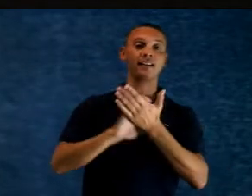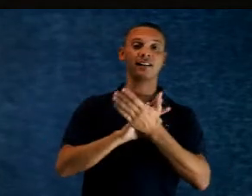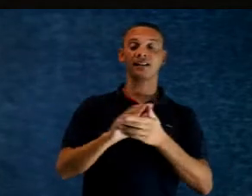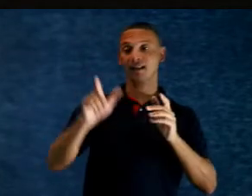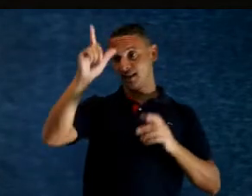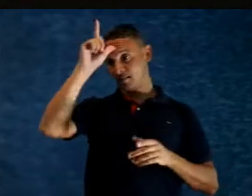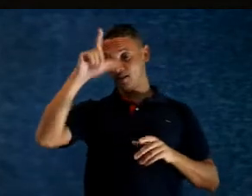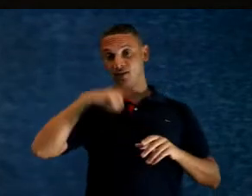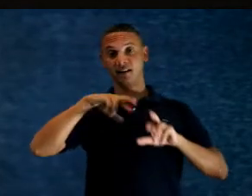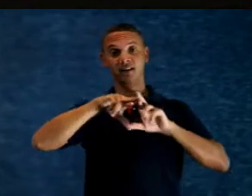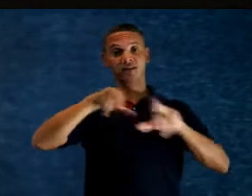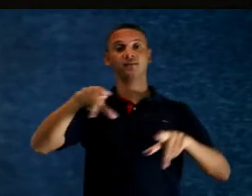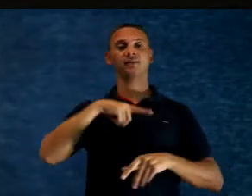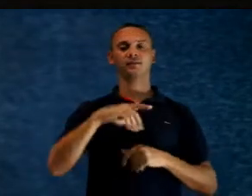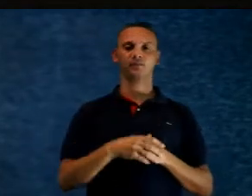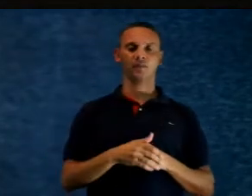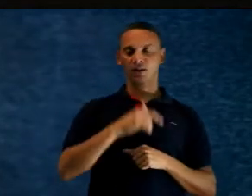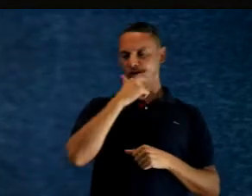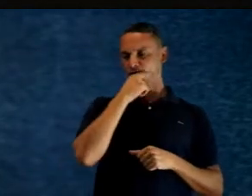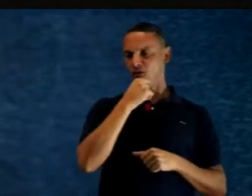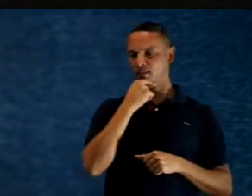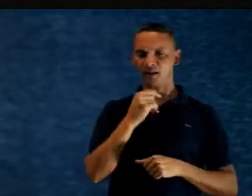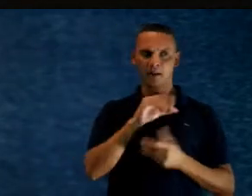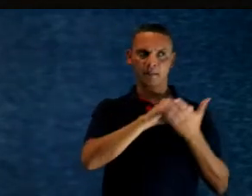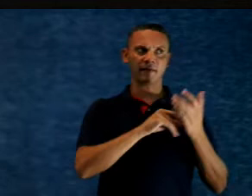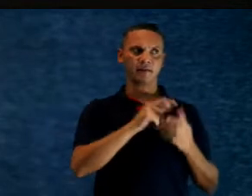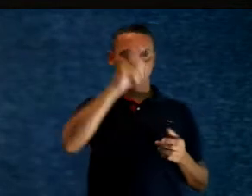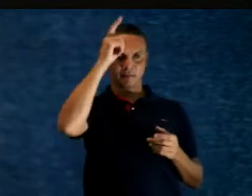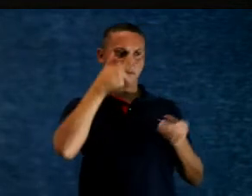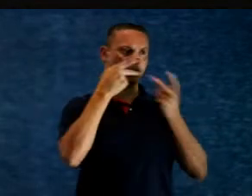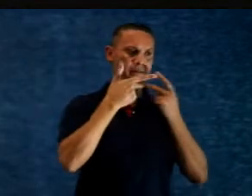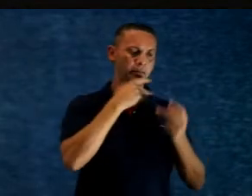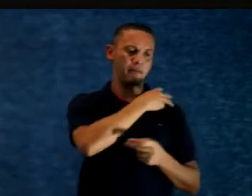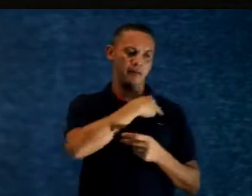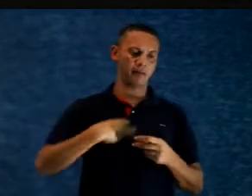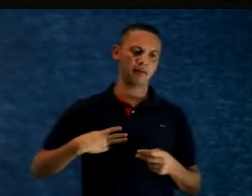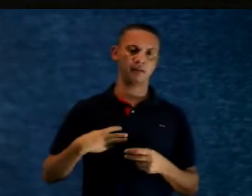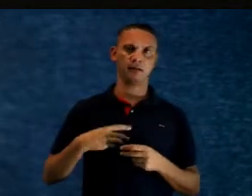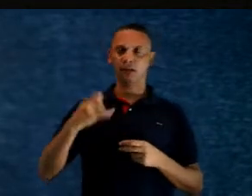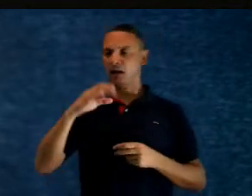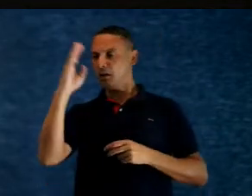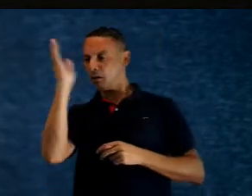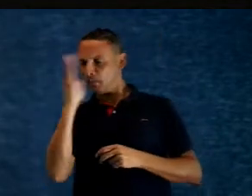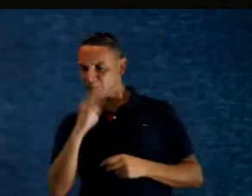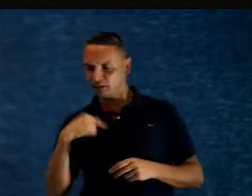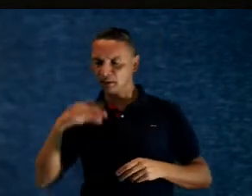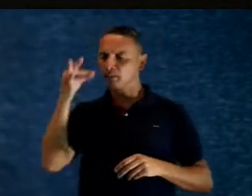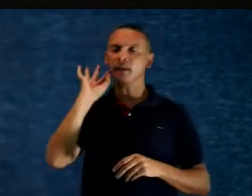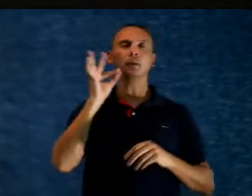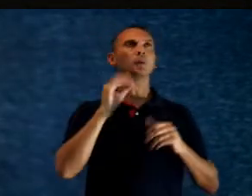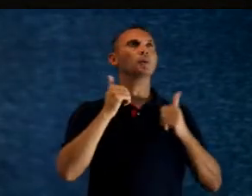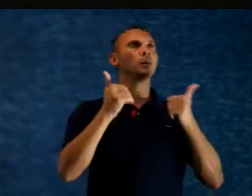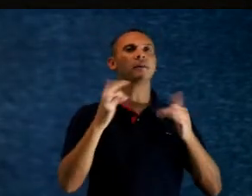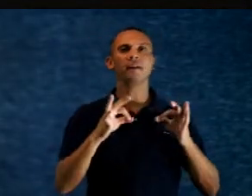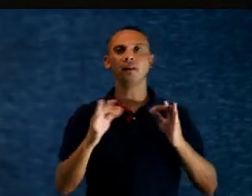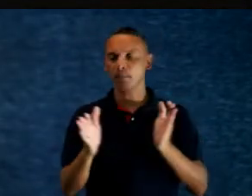Imagine Drummond dizendo isso para a filha, né? Contando essa anedota para ela. E assim, tudo era sempre